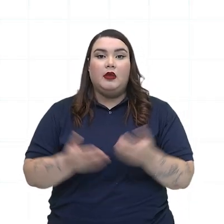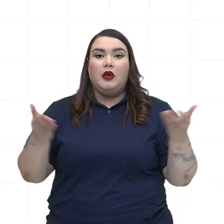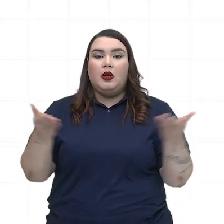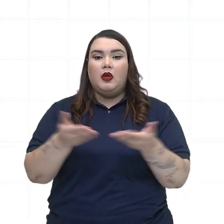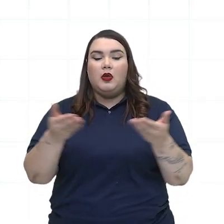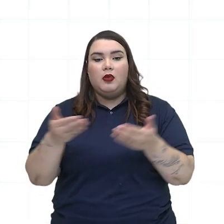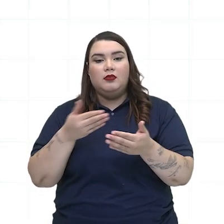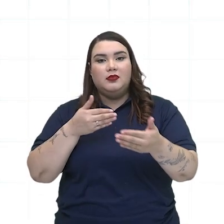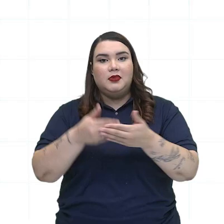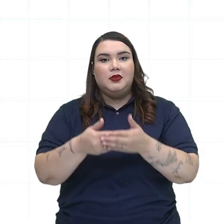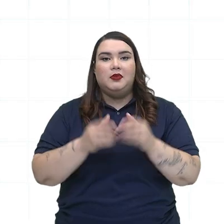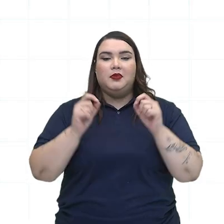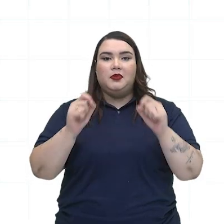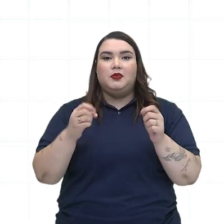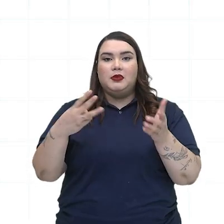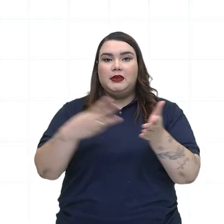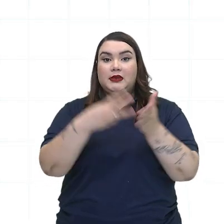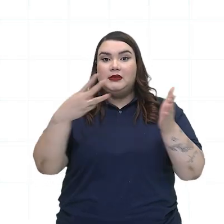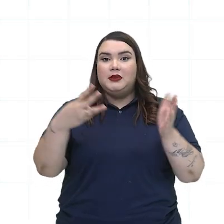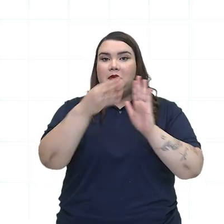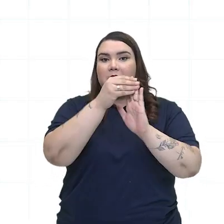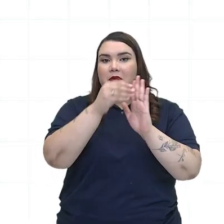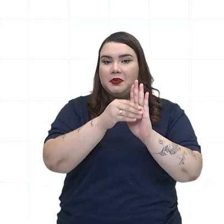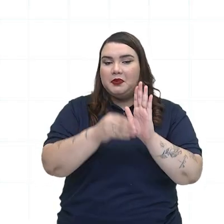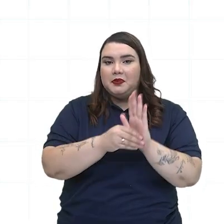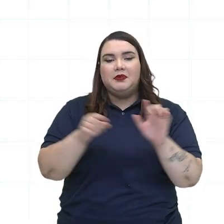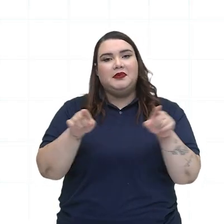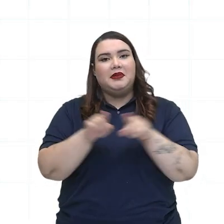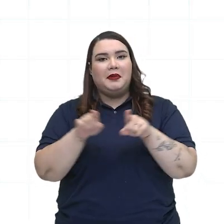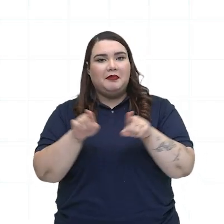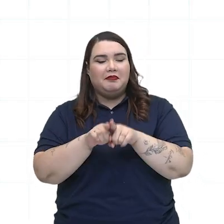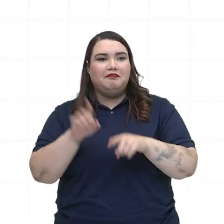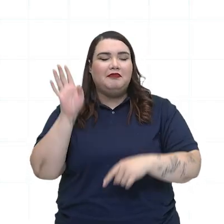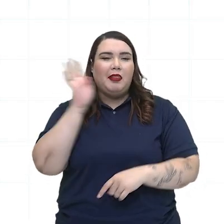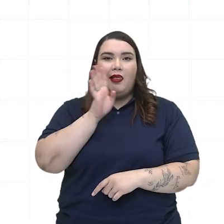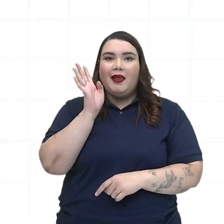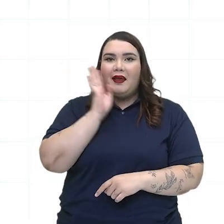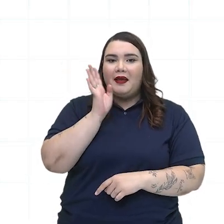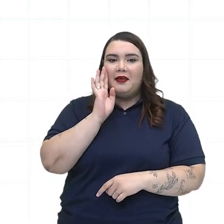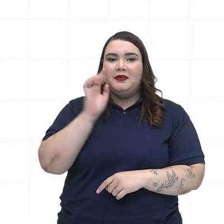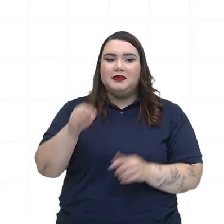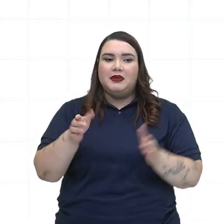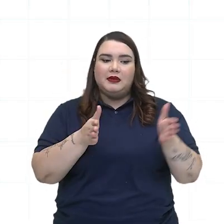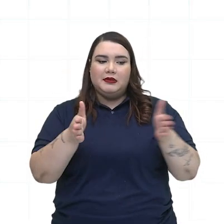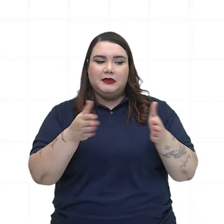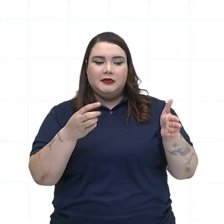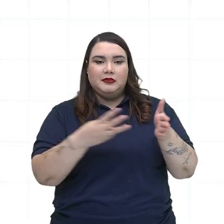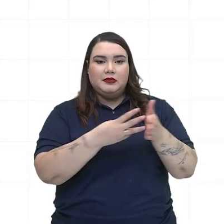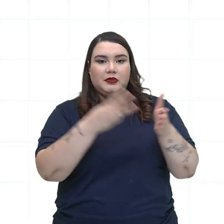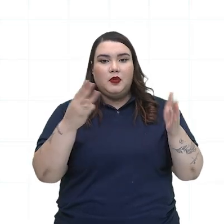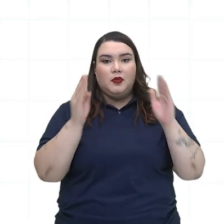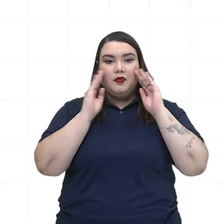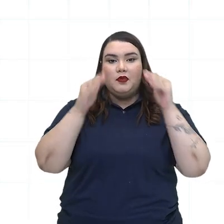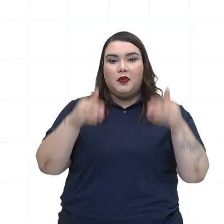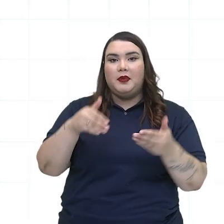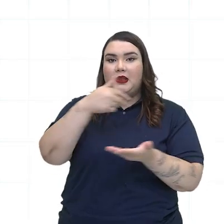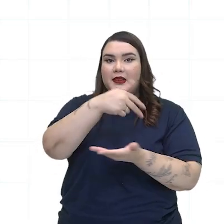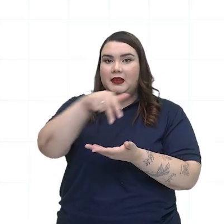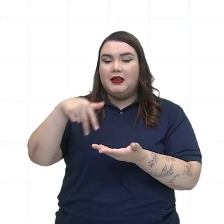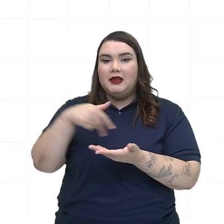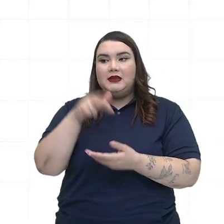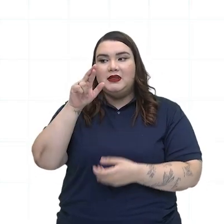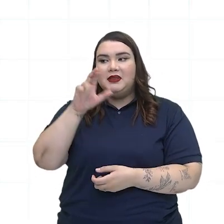terceiro conteúdo, que também foi muito legal dessa terceira unidade, que foi a respeito das danças regionais, onde